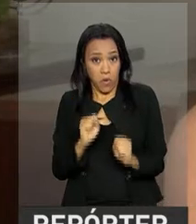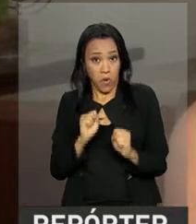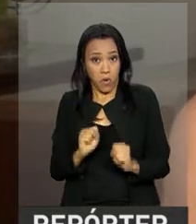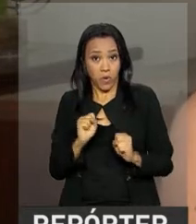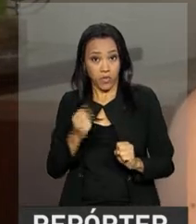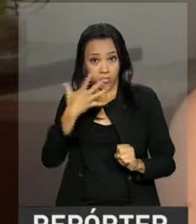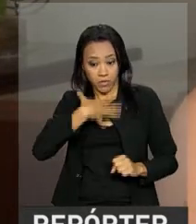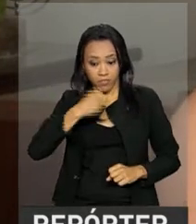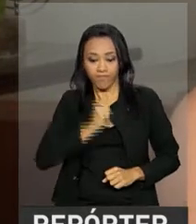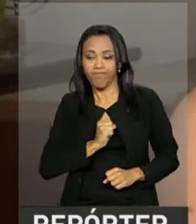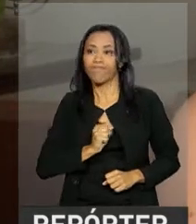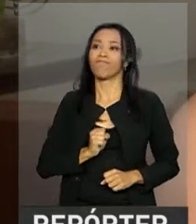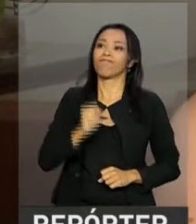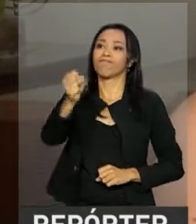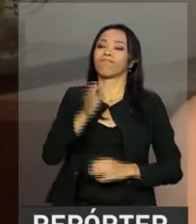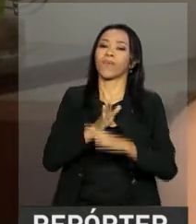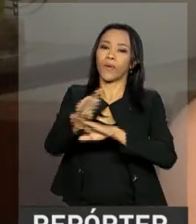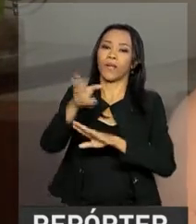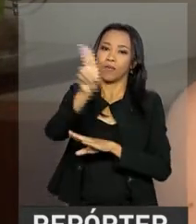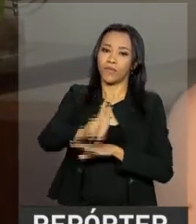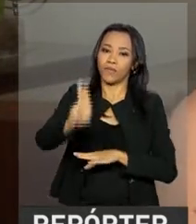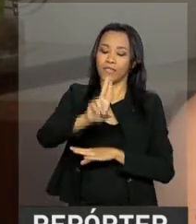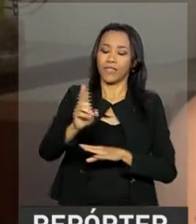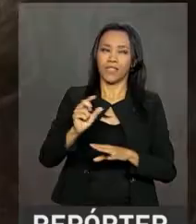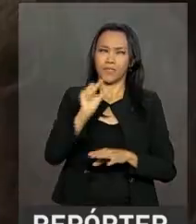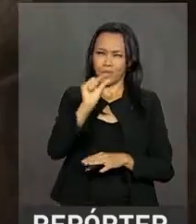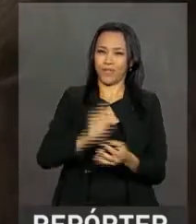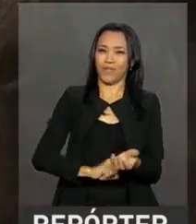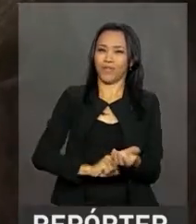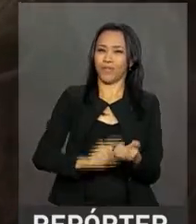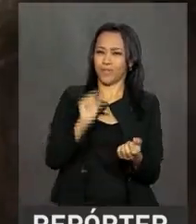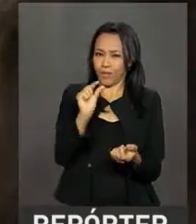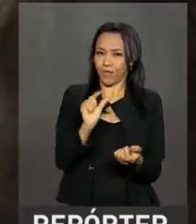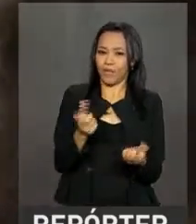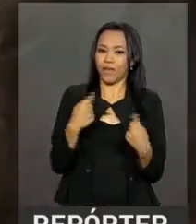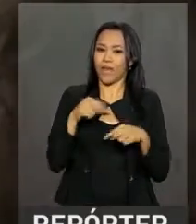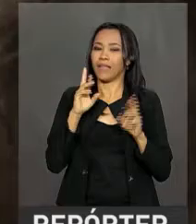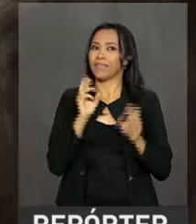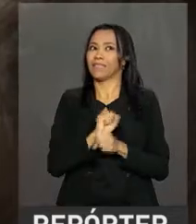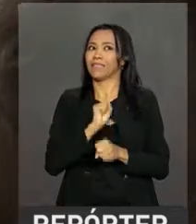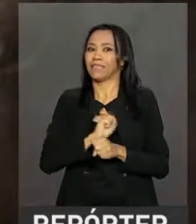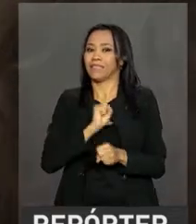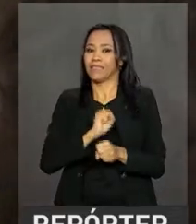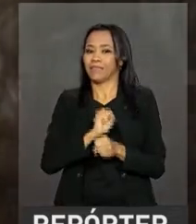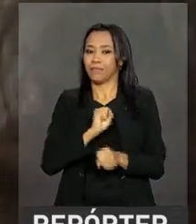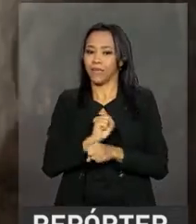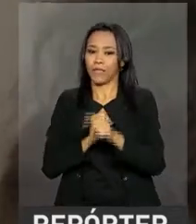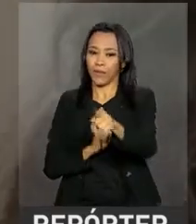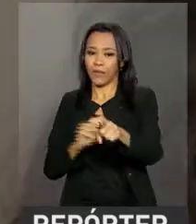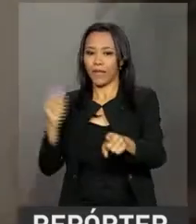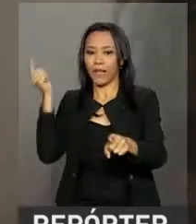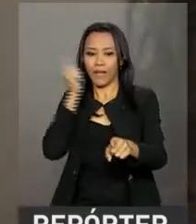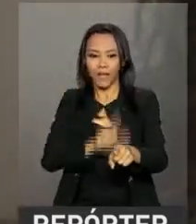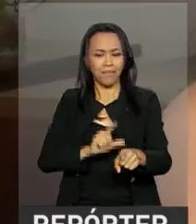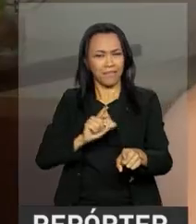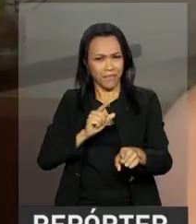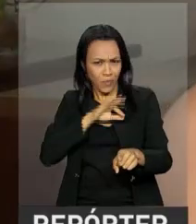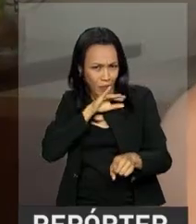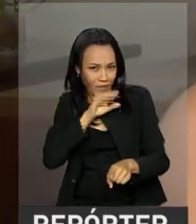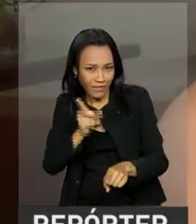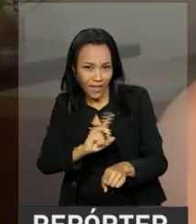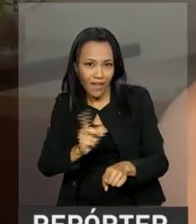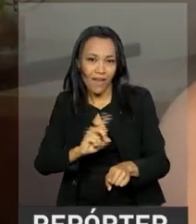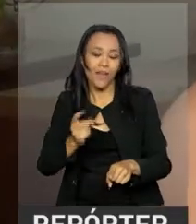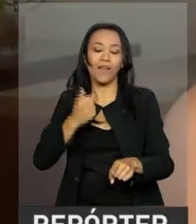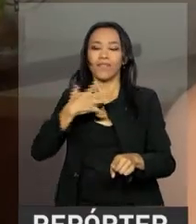dentro de uma universidade bateu nervosismo pouquinho a espera valeu a pena eo resultado não foi nada mal eu fiquei